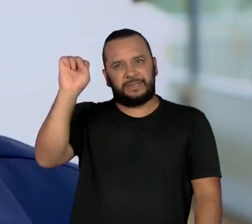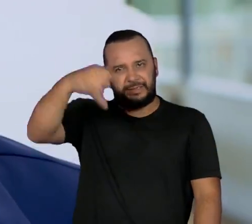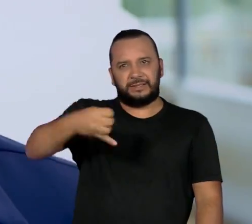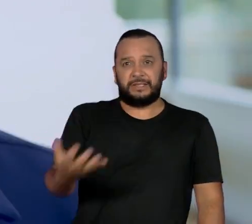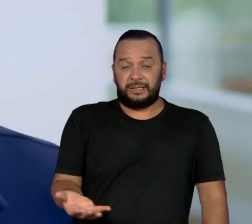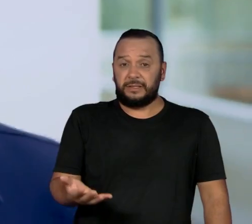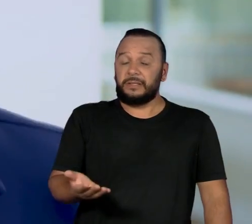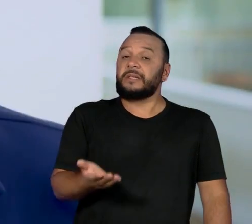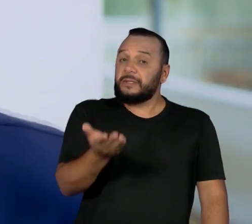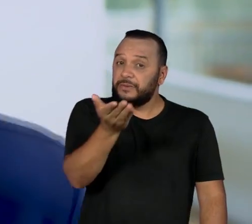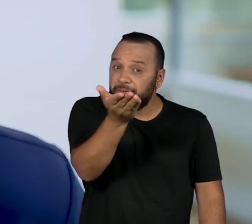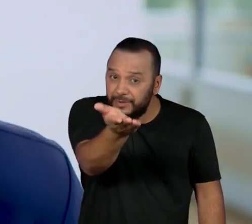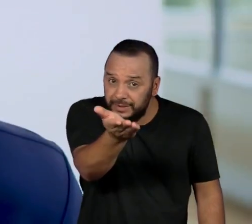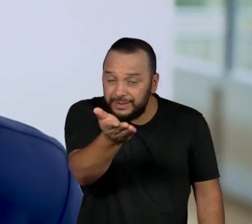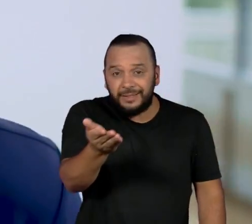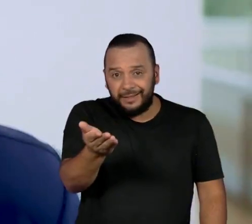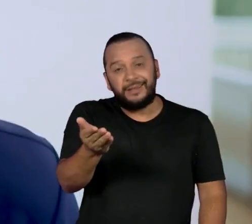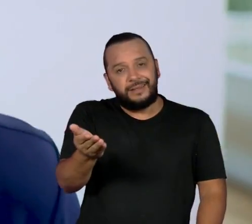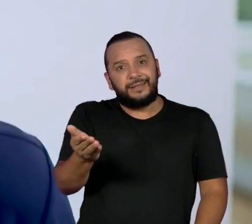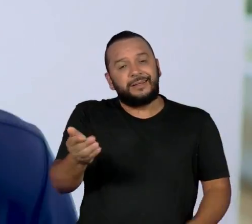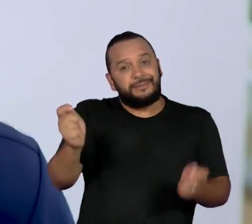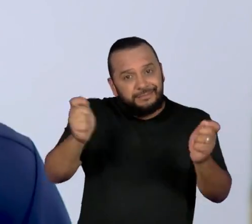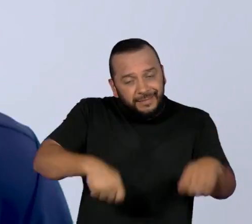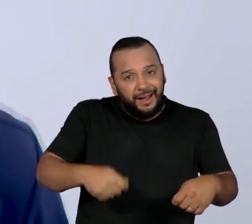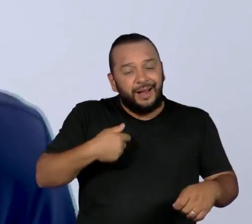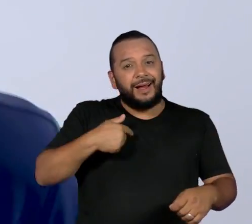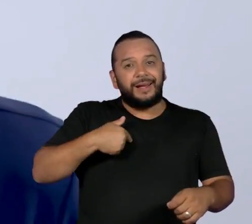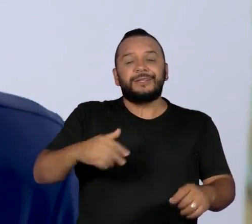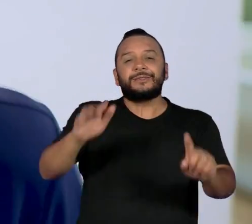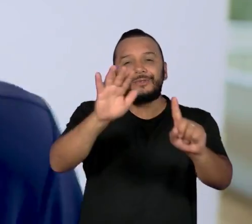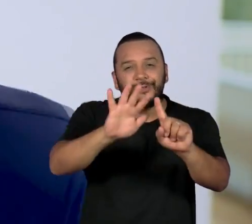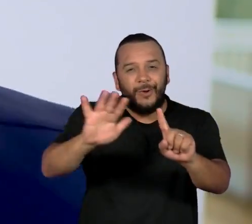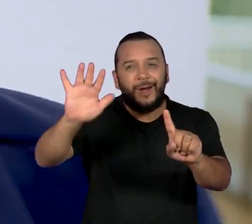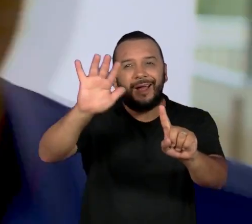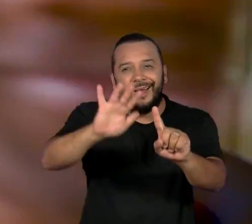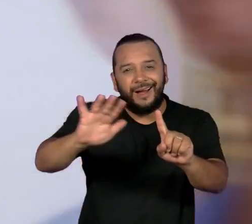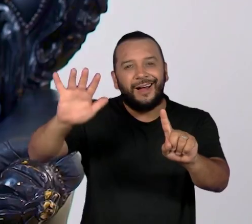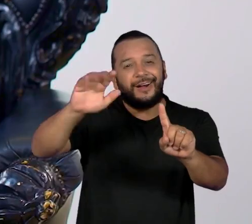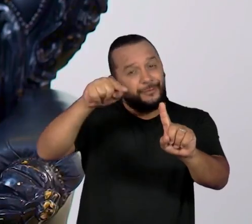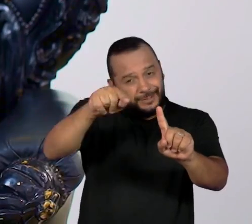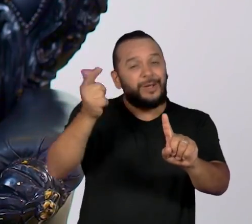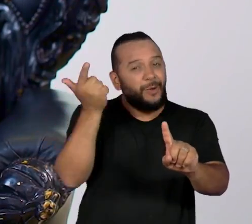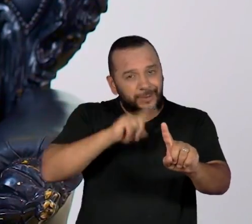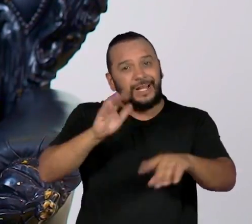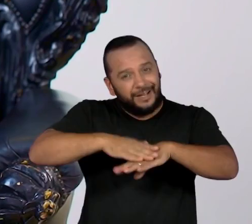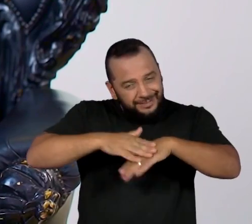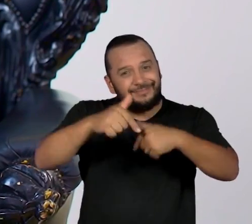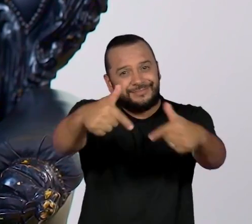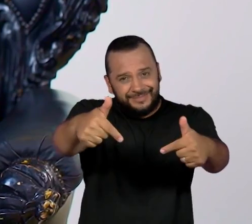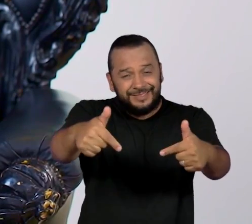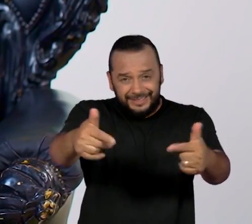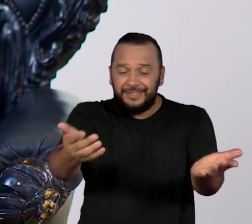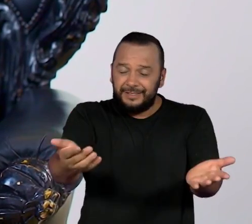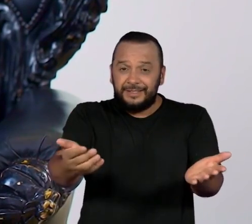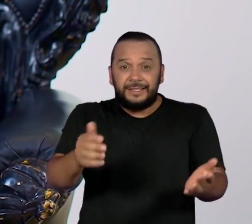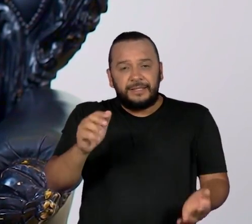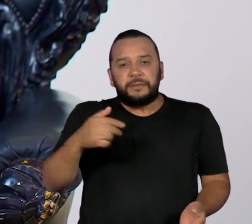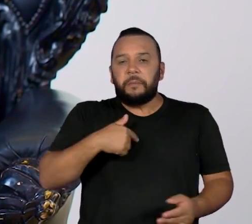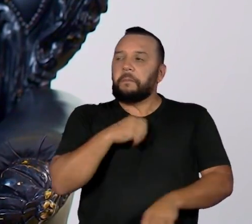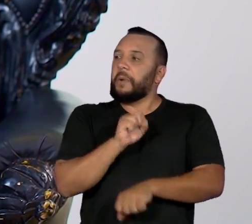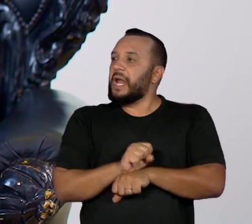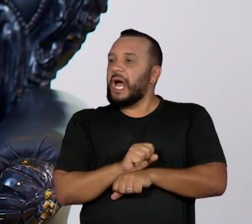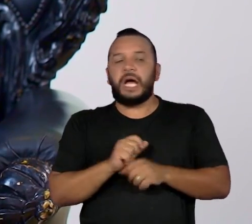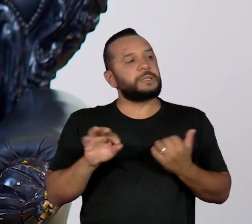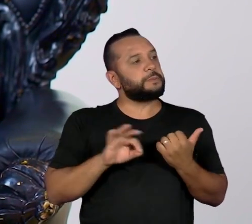que se você teve capacidade de sonhar e de imaginar, você consegue realizar. Segue em frente. Ninguém realiza nada parado